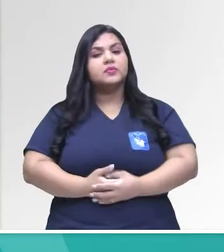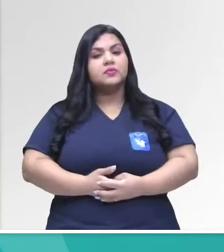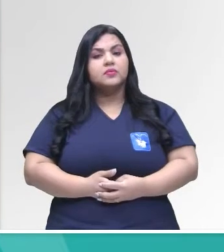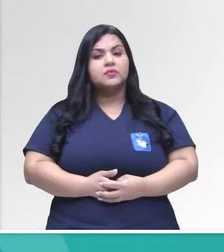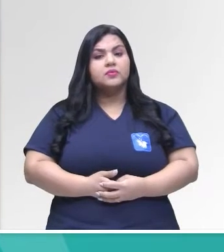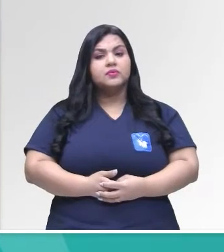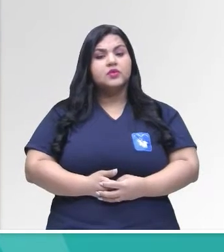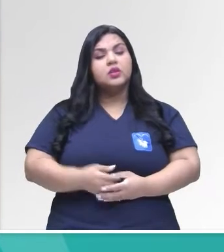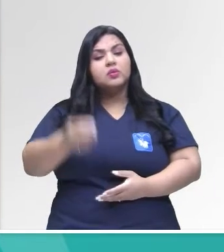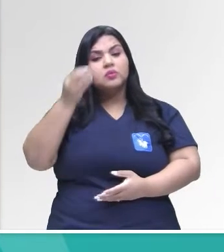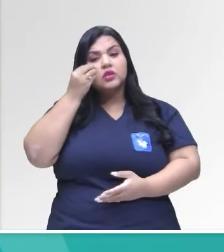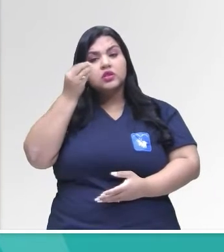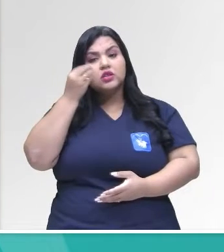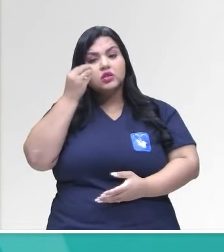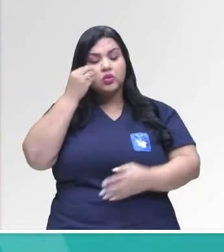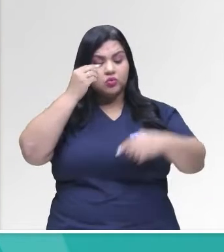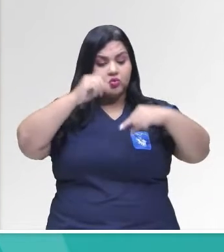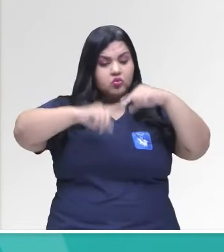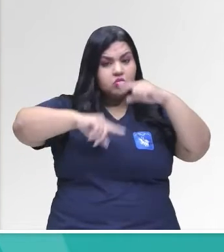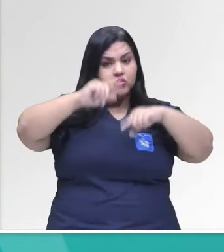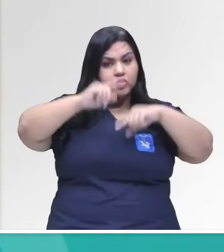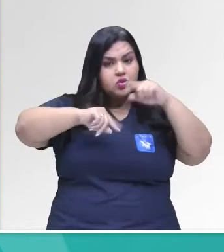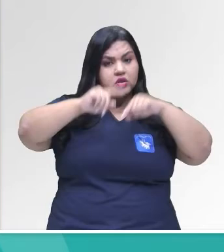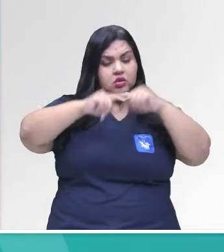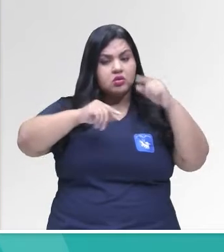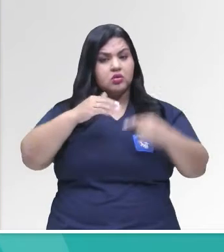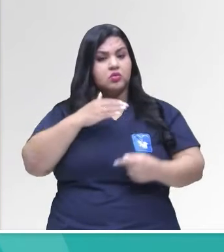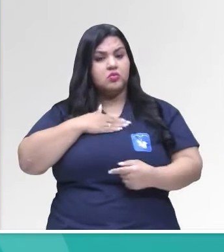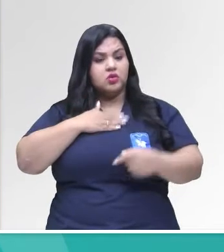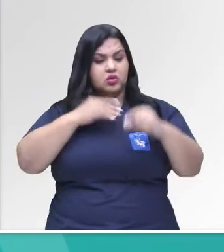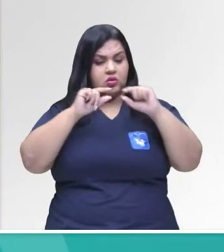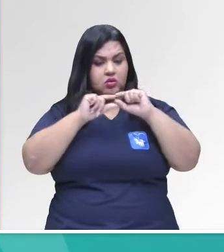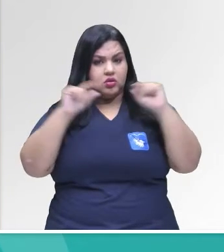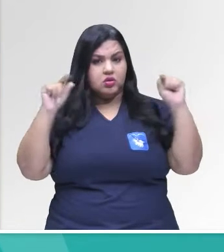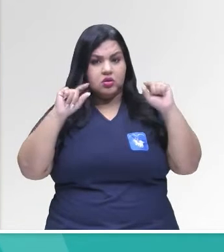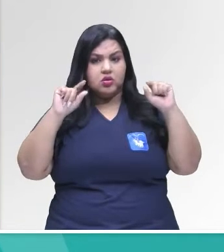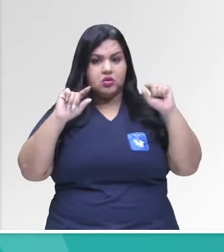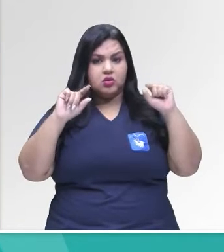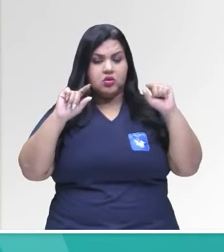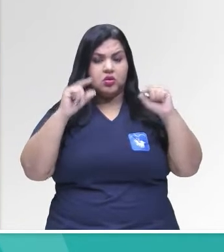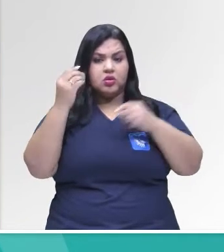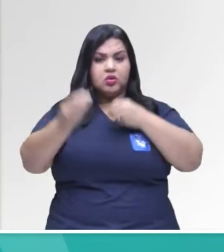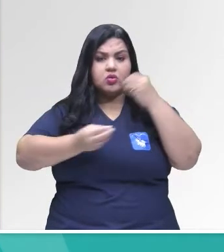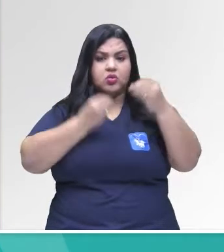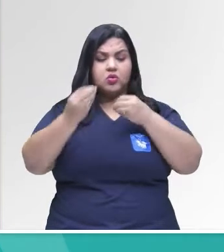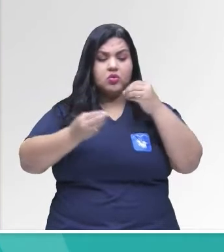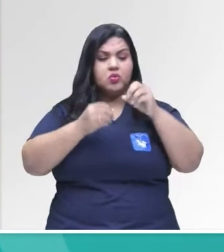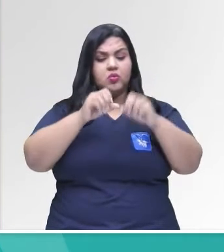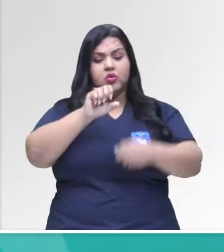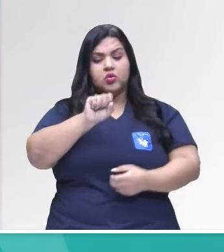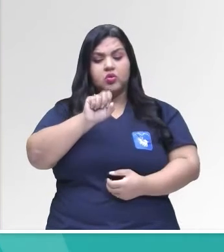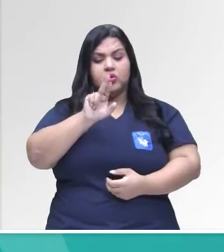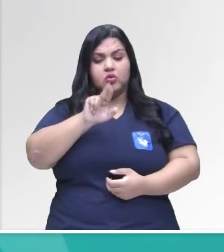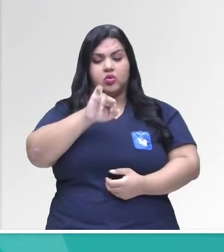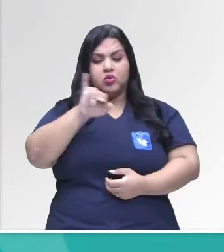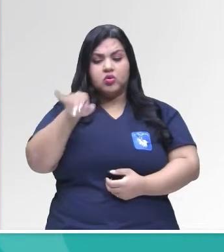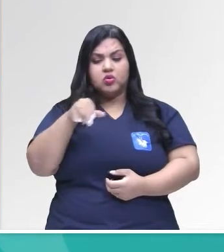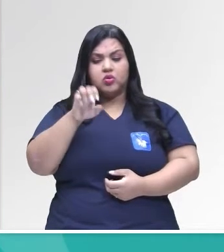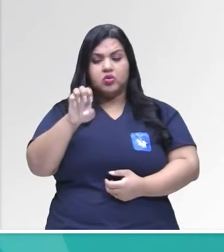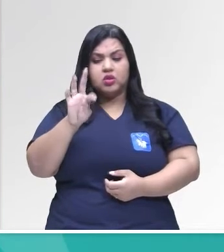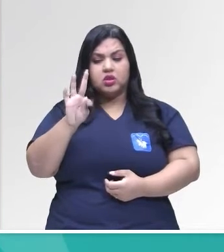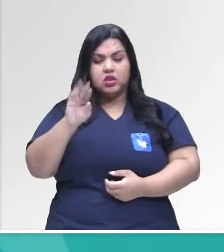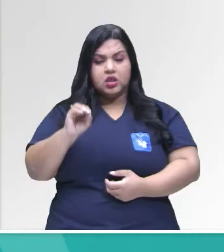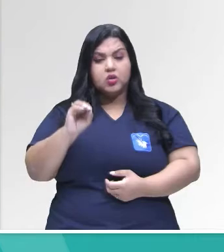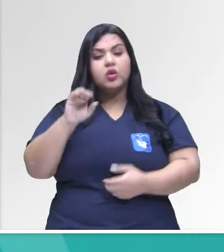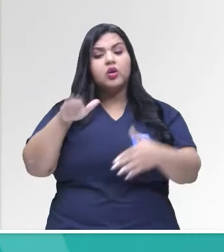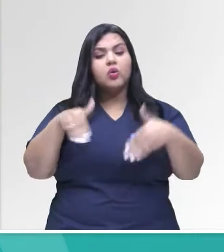procura observar o objeto da minha oração, que vai funcionar como sujeito, e a ação dele sofrida